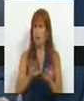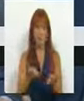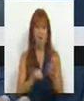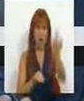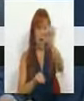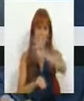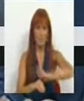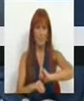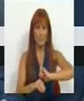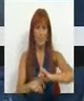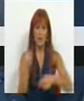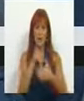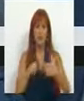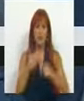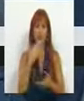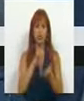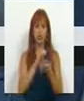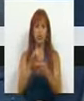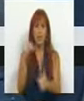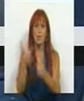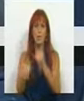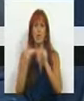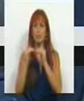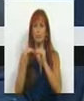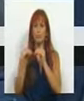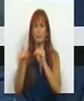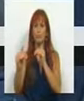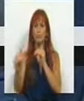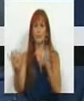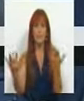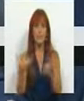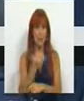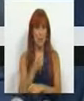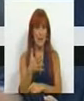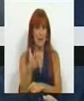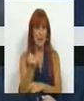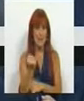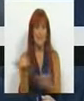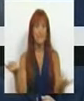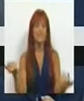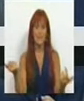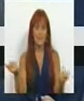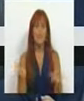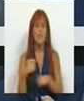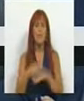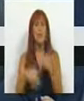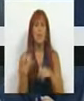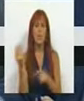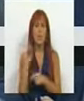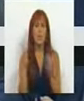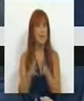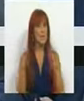o caso. O rácio de crédito em risco estabilizou em 2015. A eficiência dos